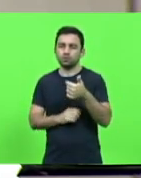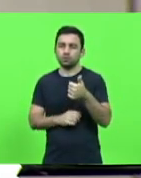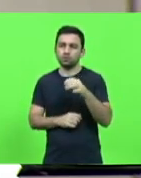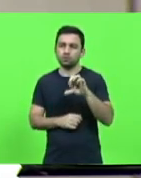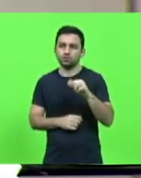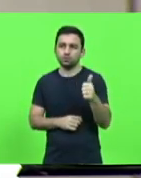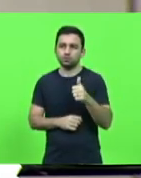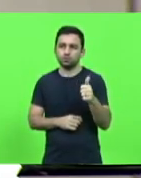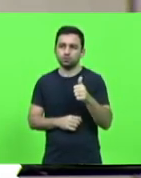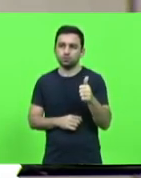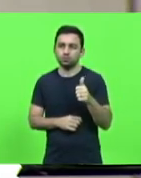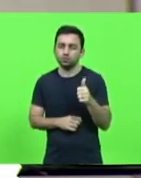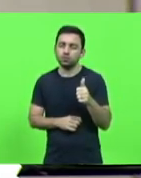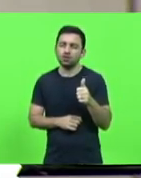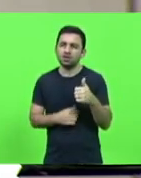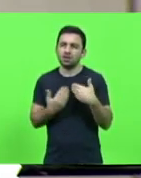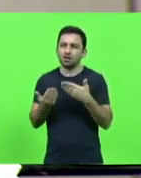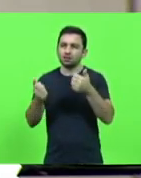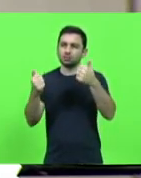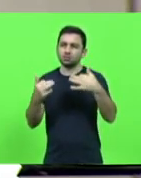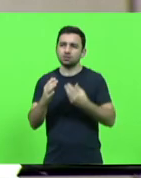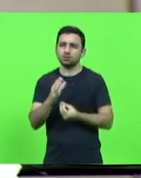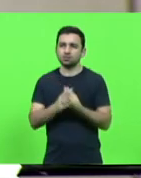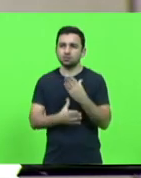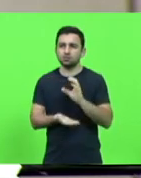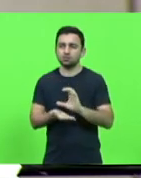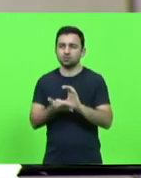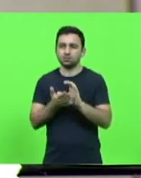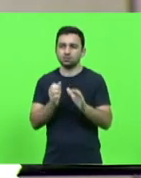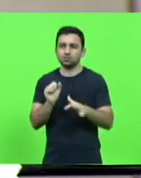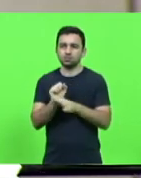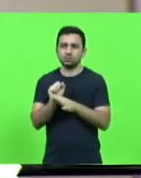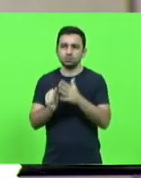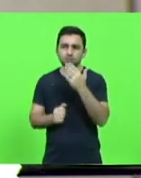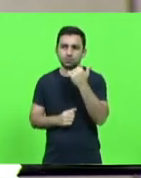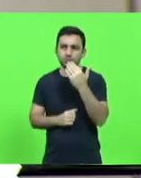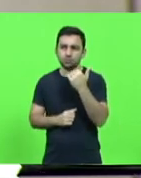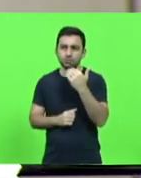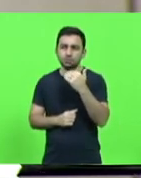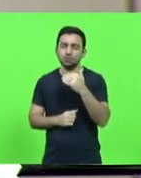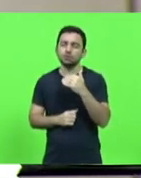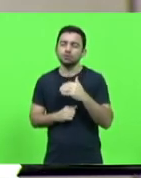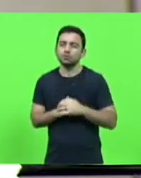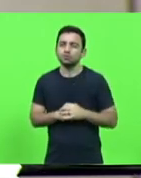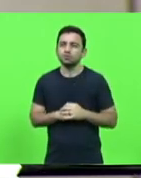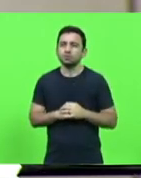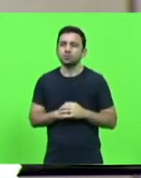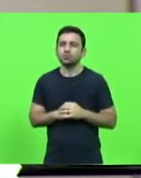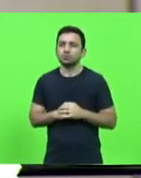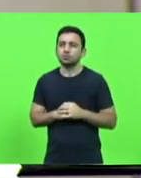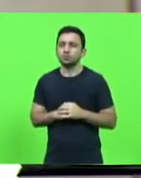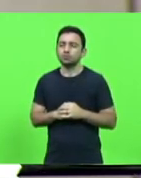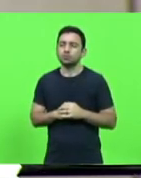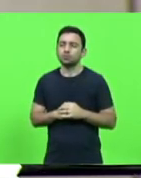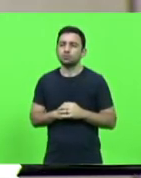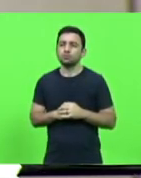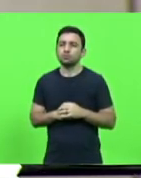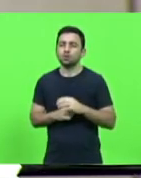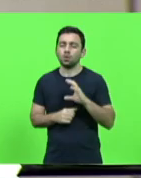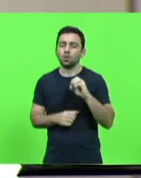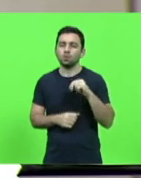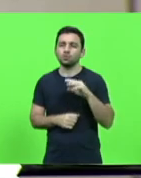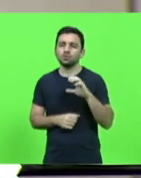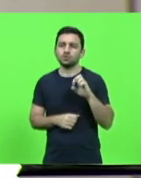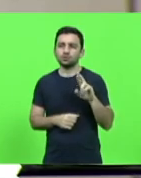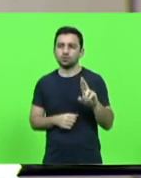12.911/2004, que dispõe sobre a criação do Conselho Estadual de Segurança Alimentar Nutricional, CONSEA, Santa